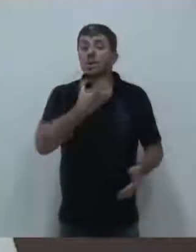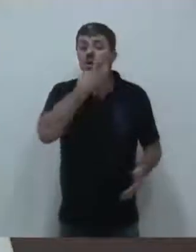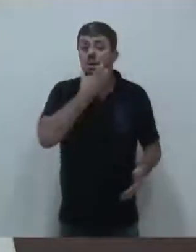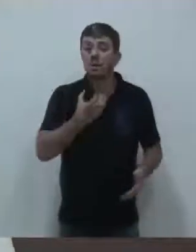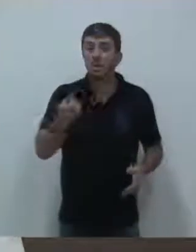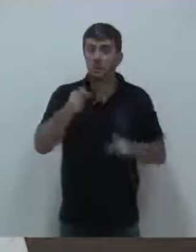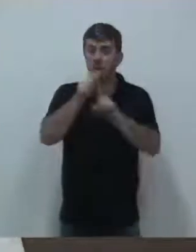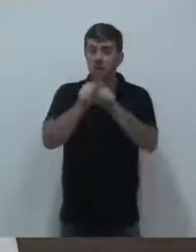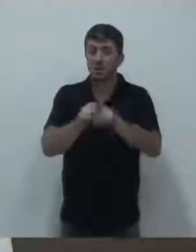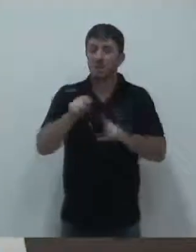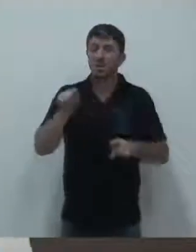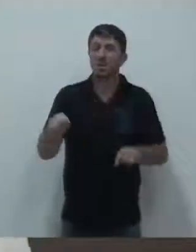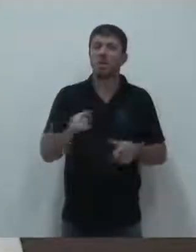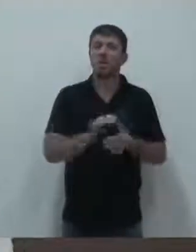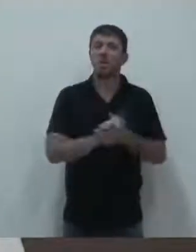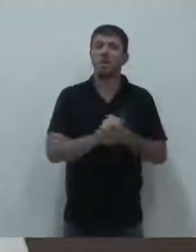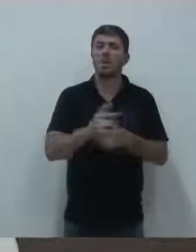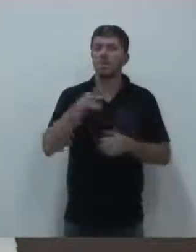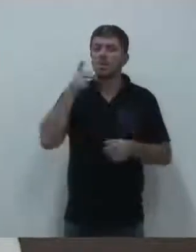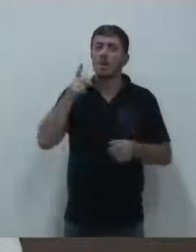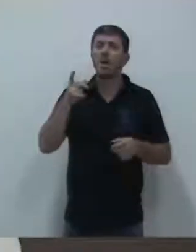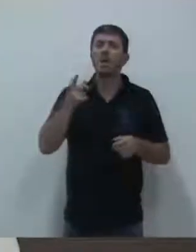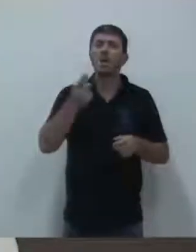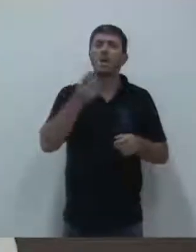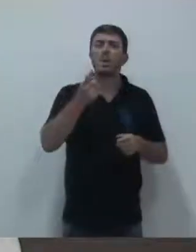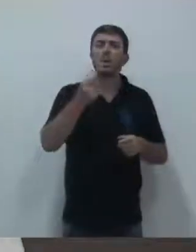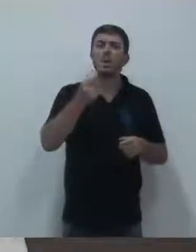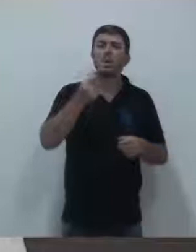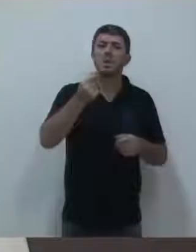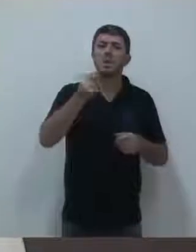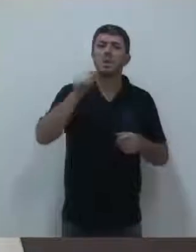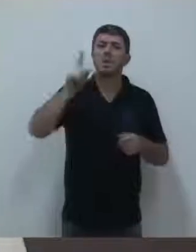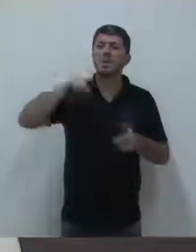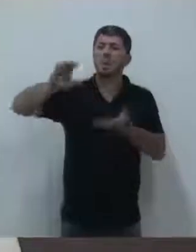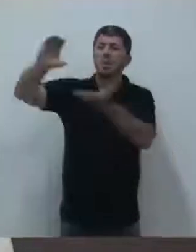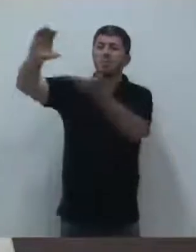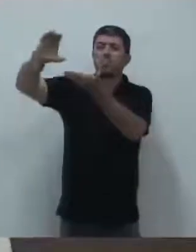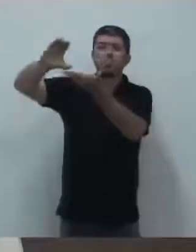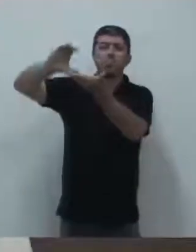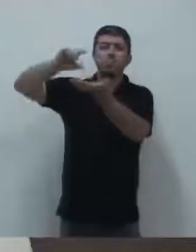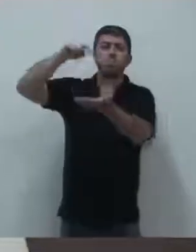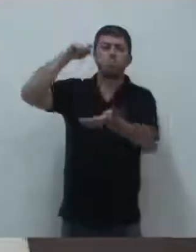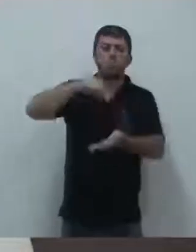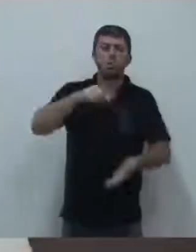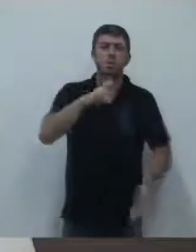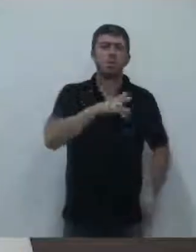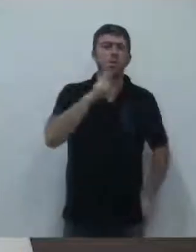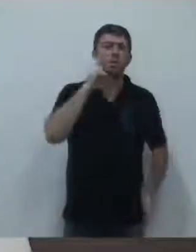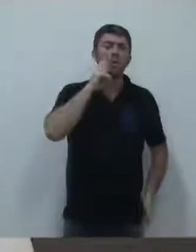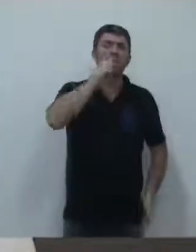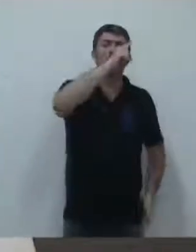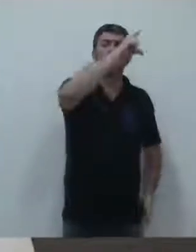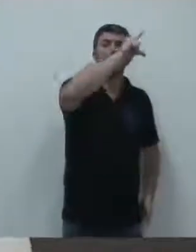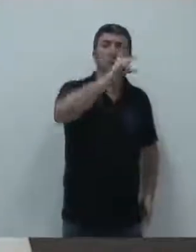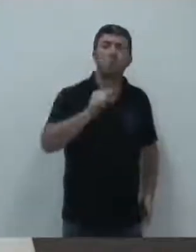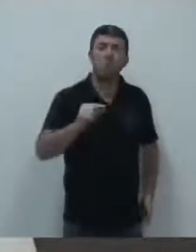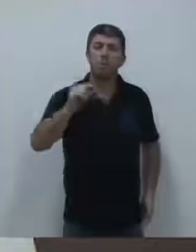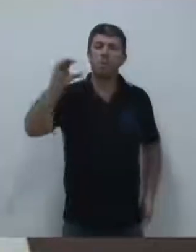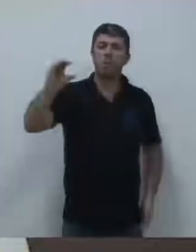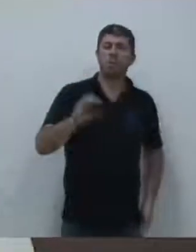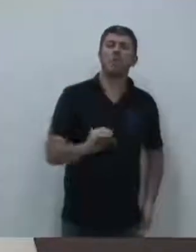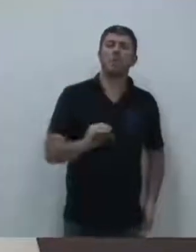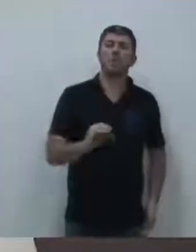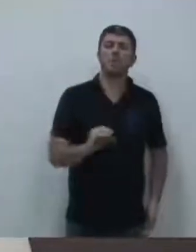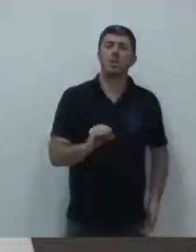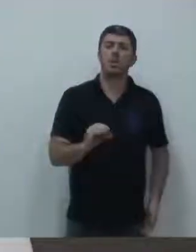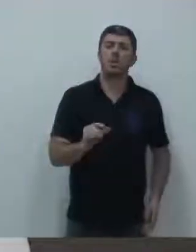era a queda tão brusca na arrecadação e o problema econômico que assolava o país, por que esperou até 2015, ou o final,